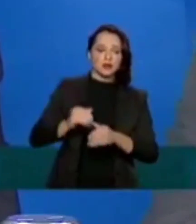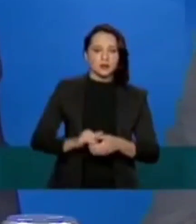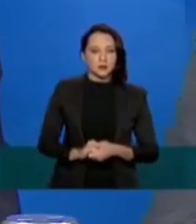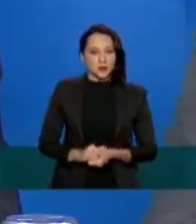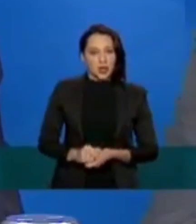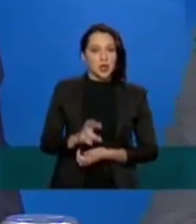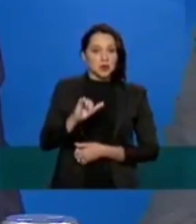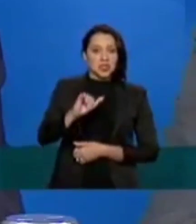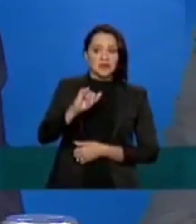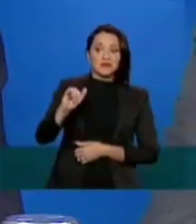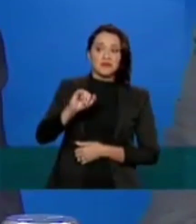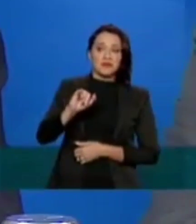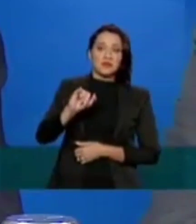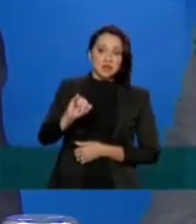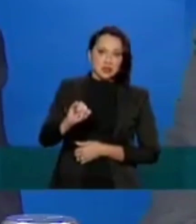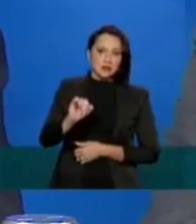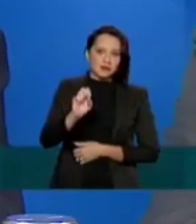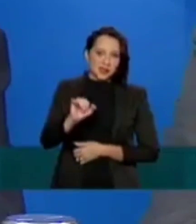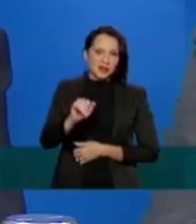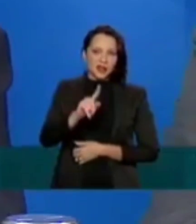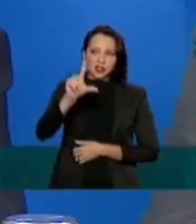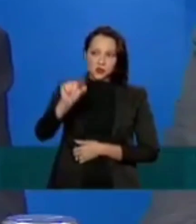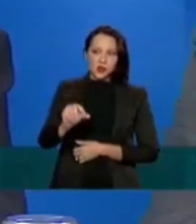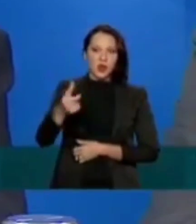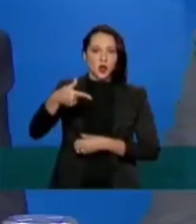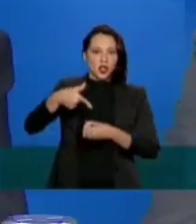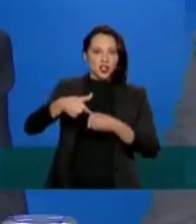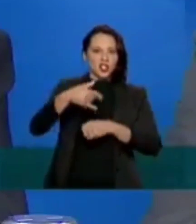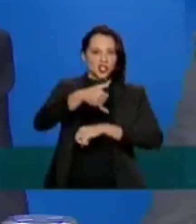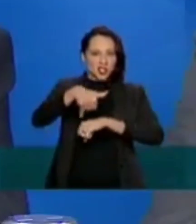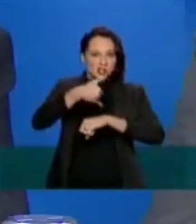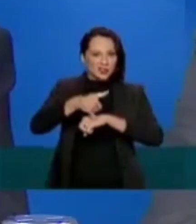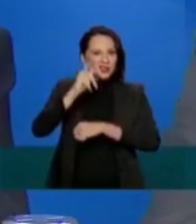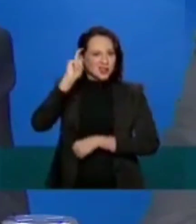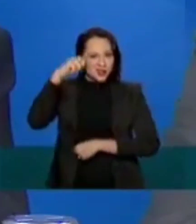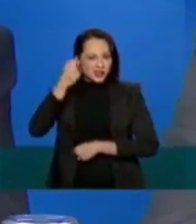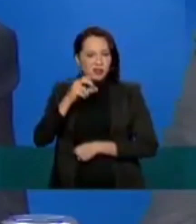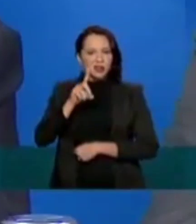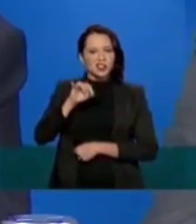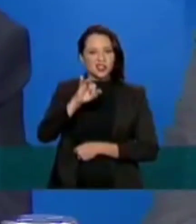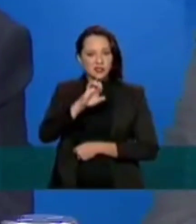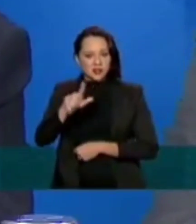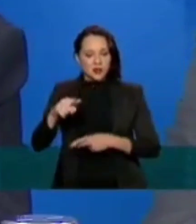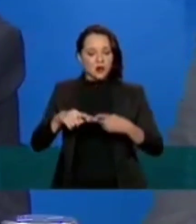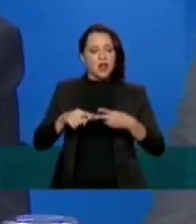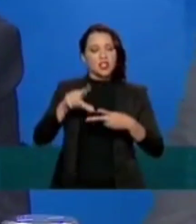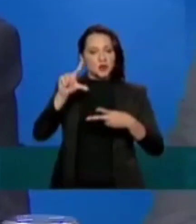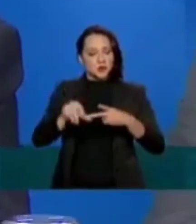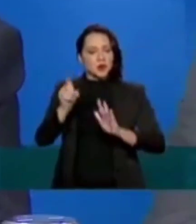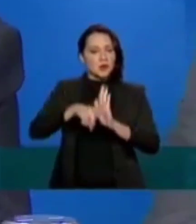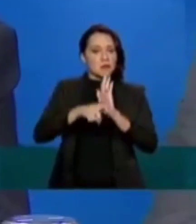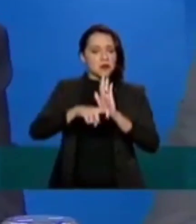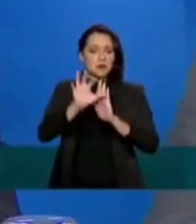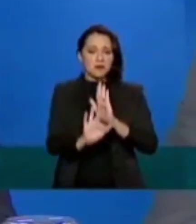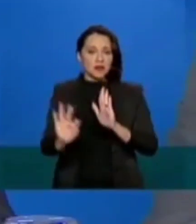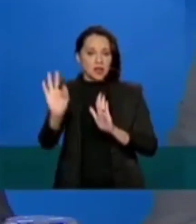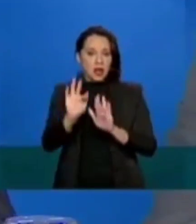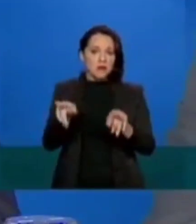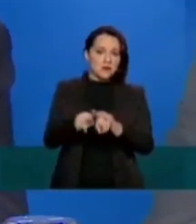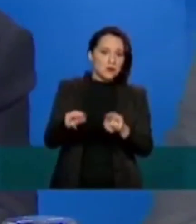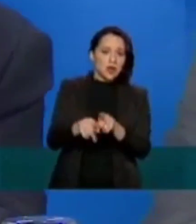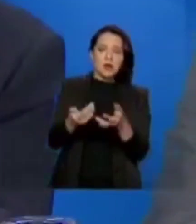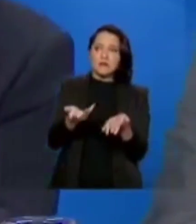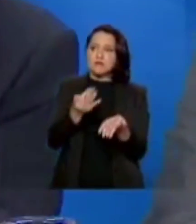Então, se vai haver uma redução de diesel, se vai haver uma redução dos impostos federais também,